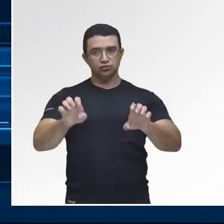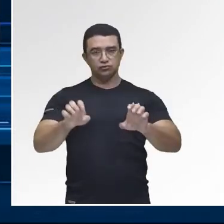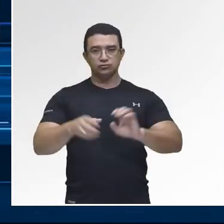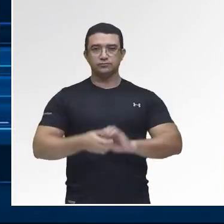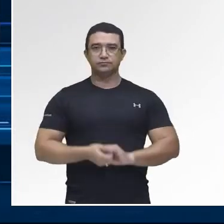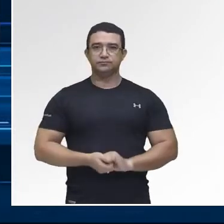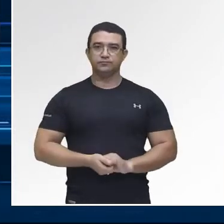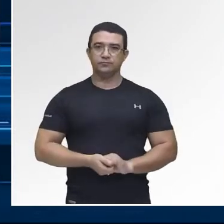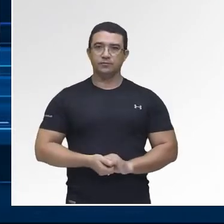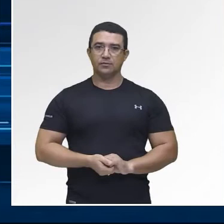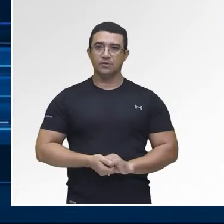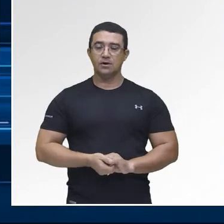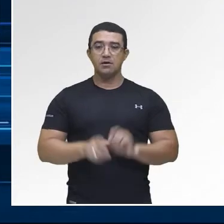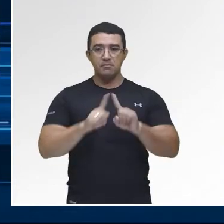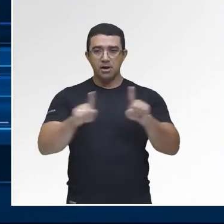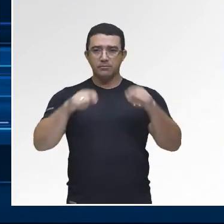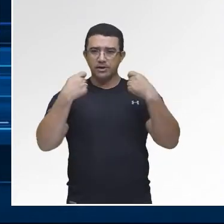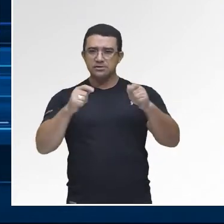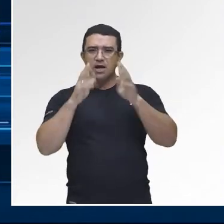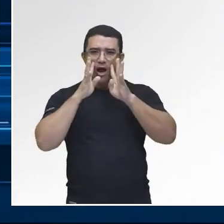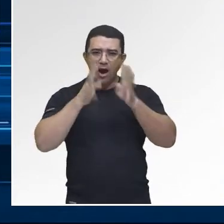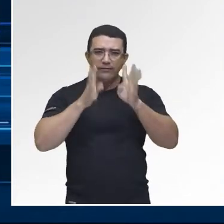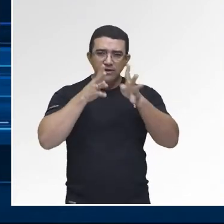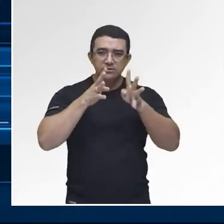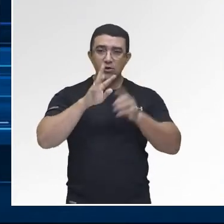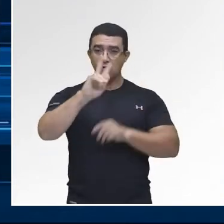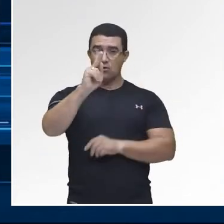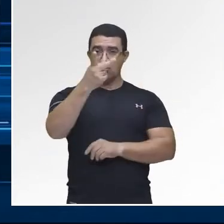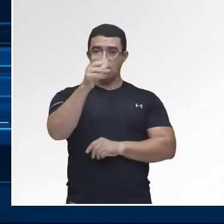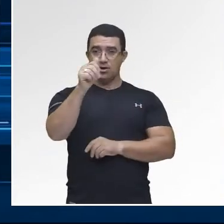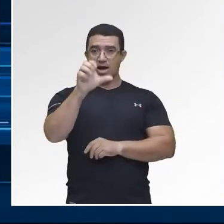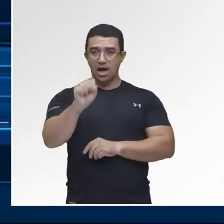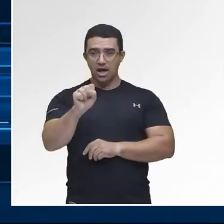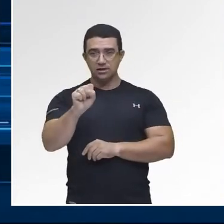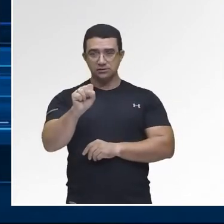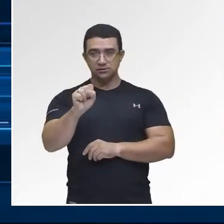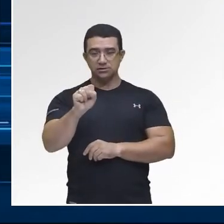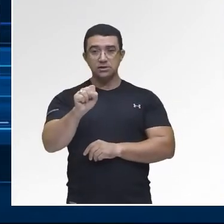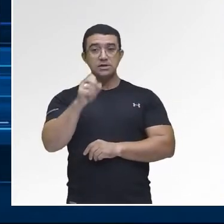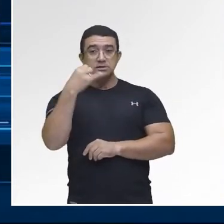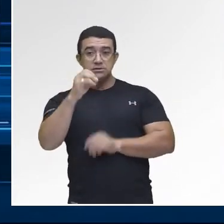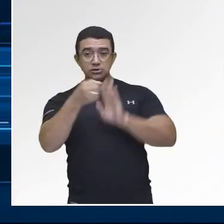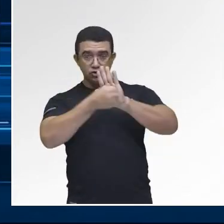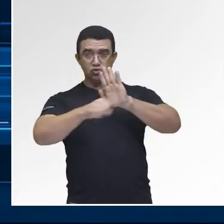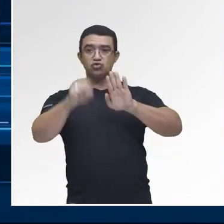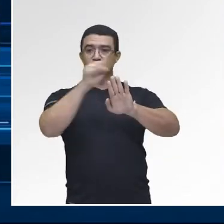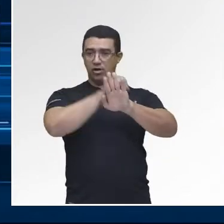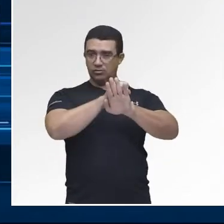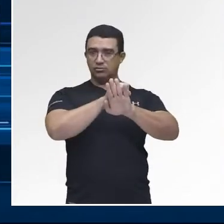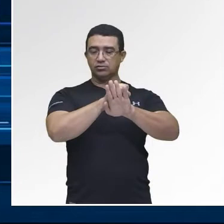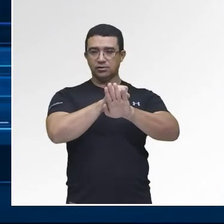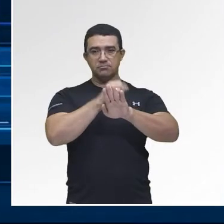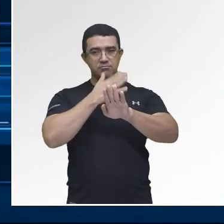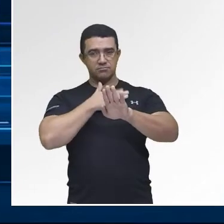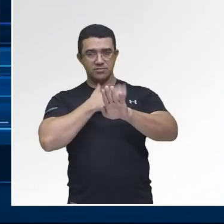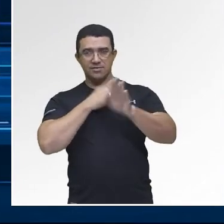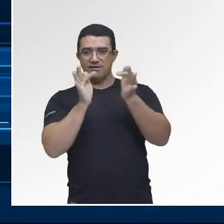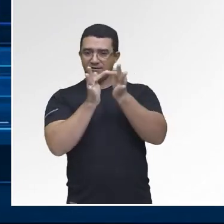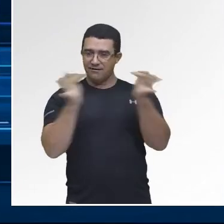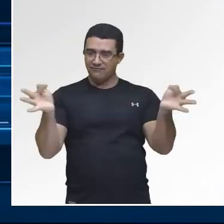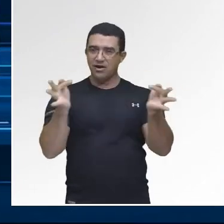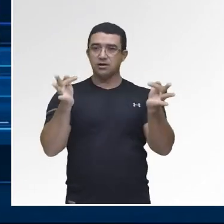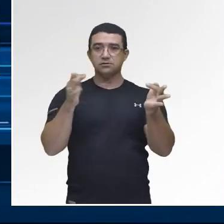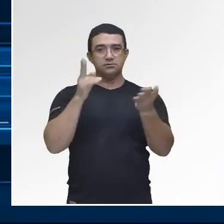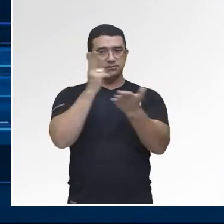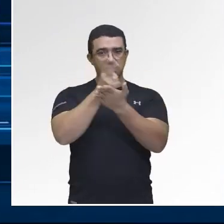diferente. Só que eu tenho que atentar para o has. O has, então, quando o sujeito da minha frase, do meu enunciado,